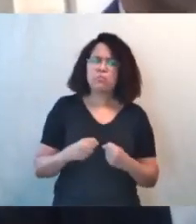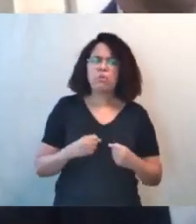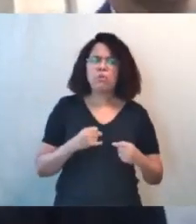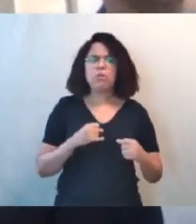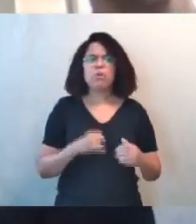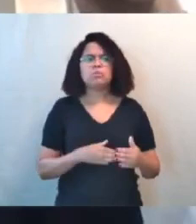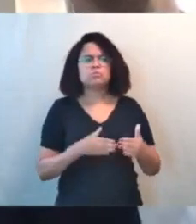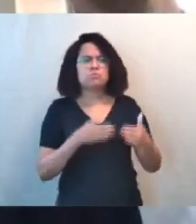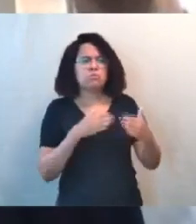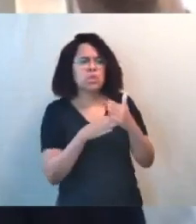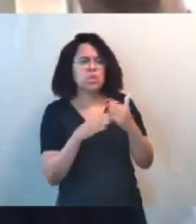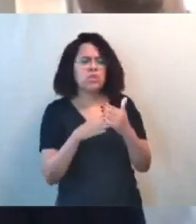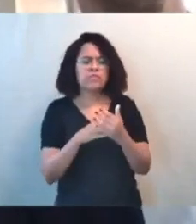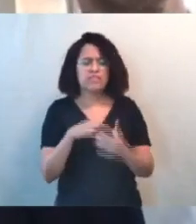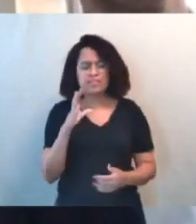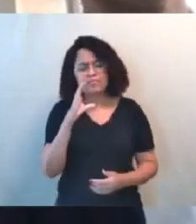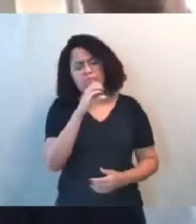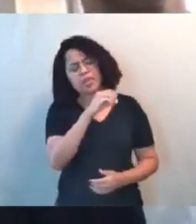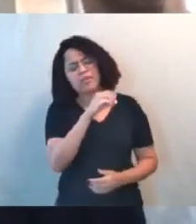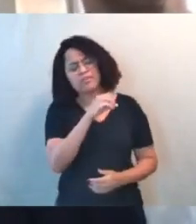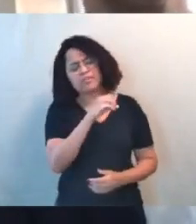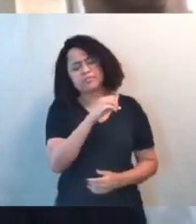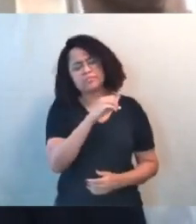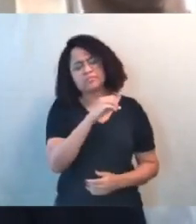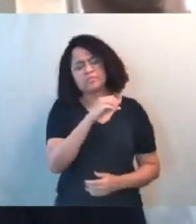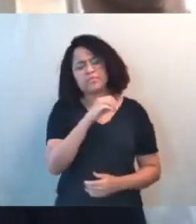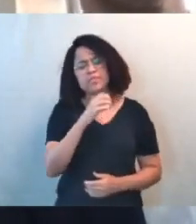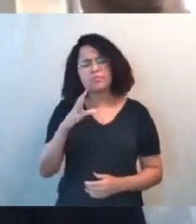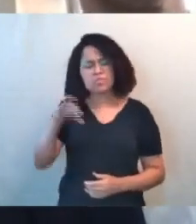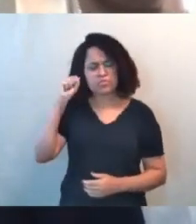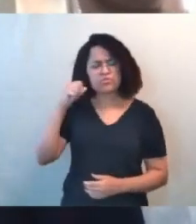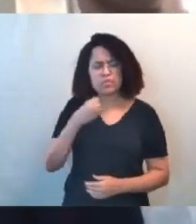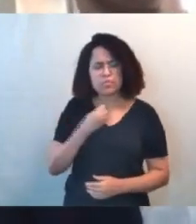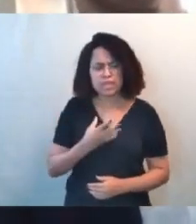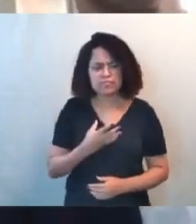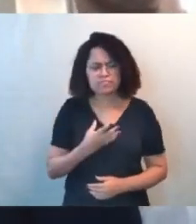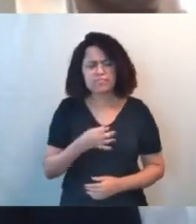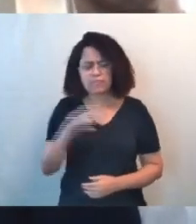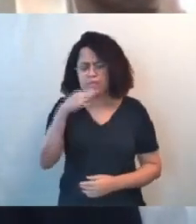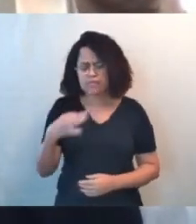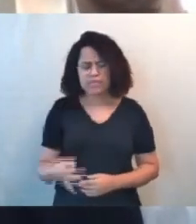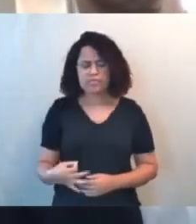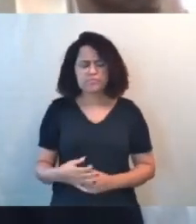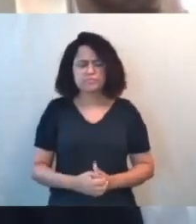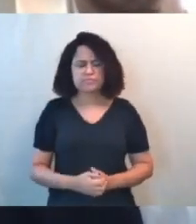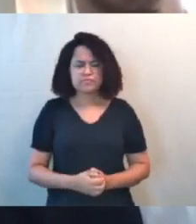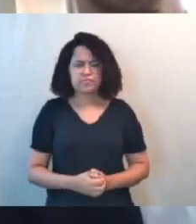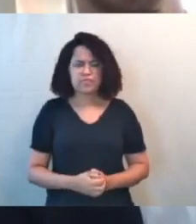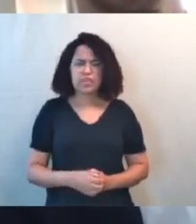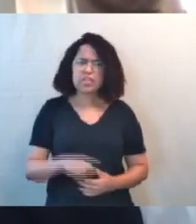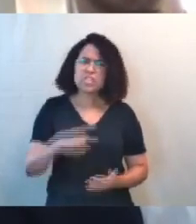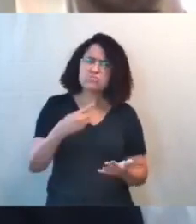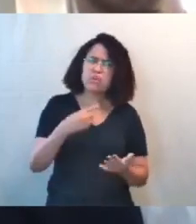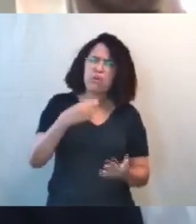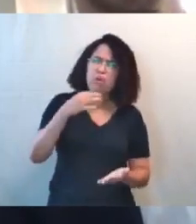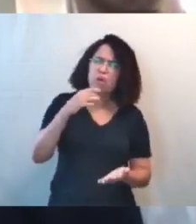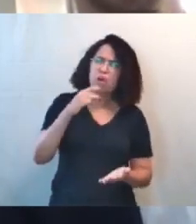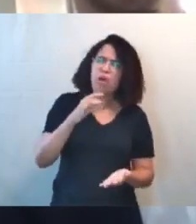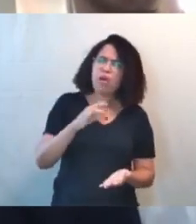bem? Perfeito. Eu queria só confirmar, até para